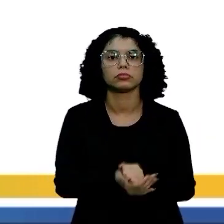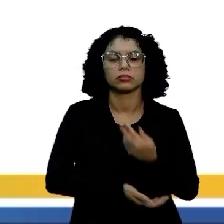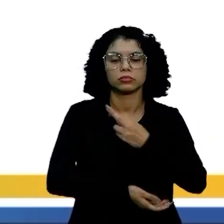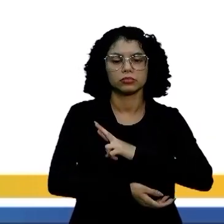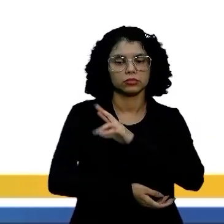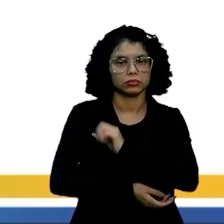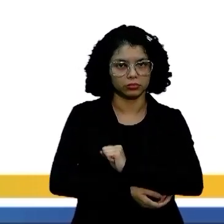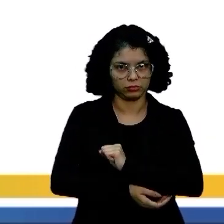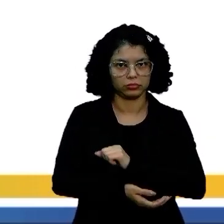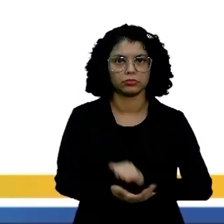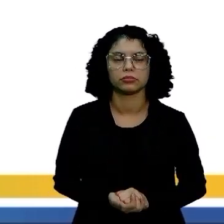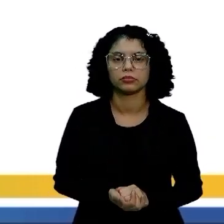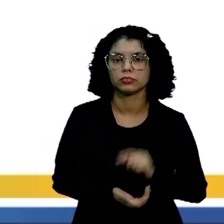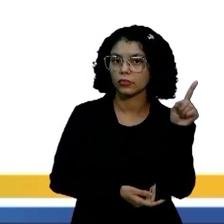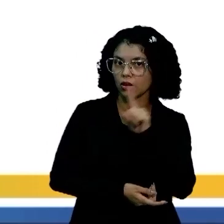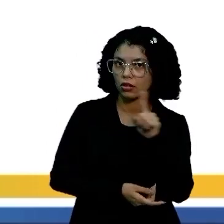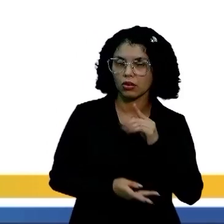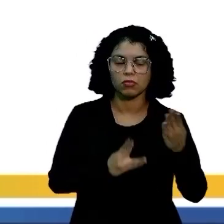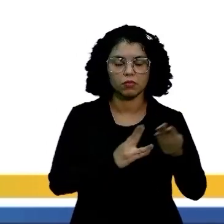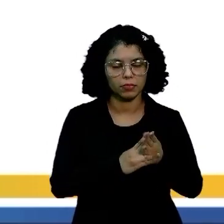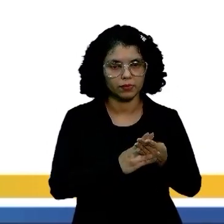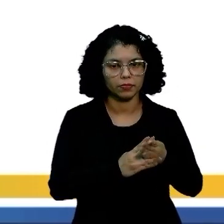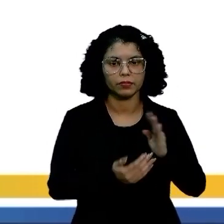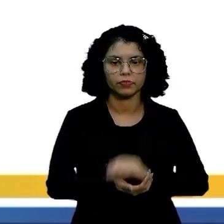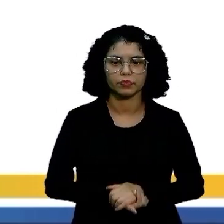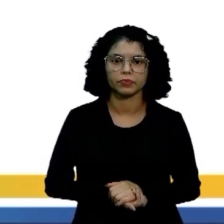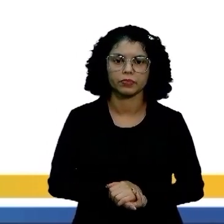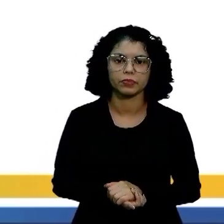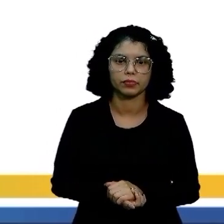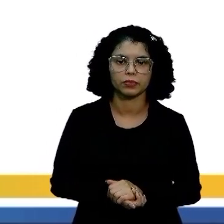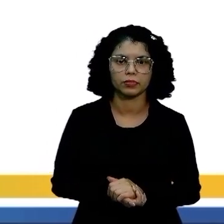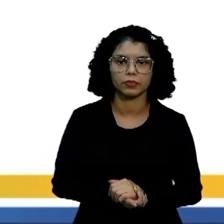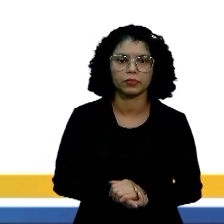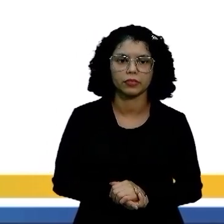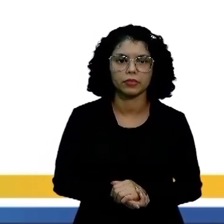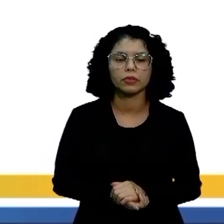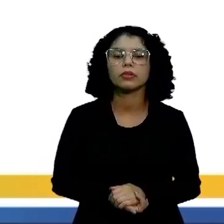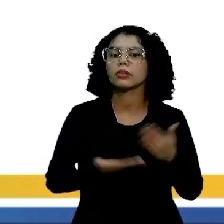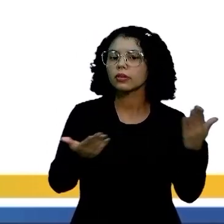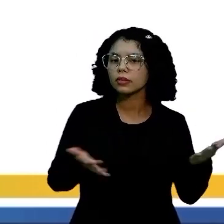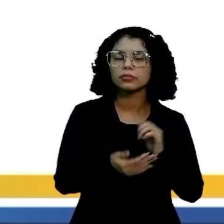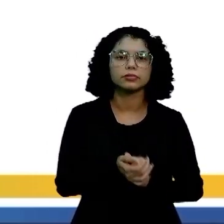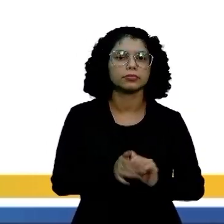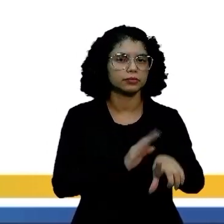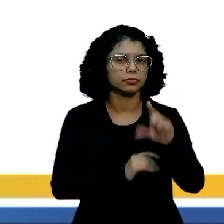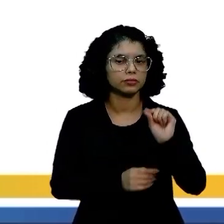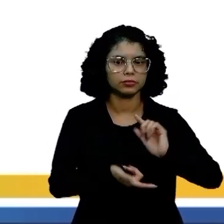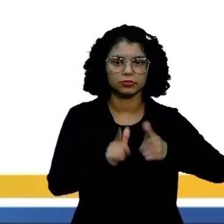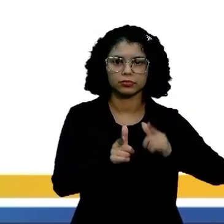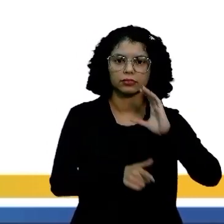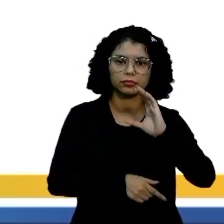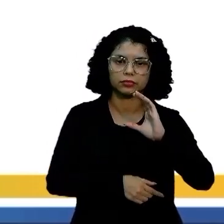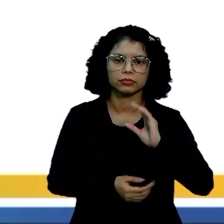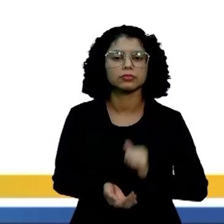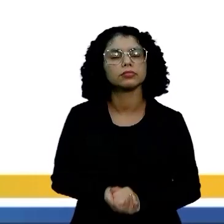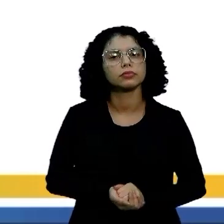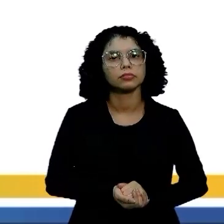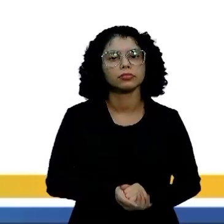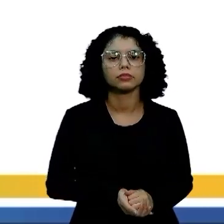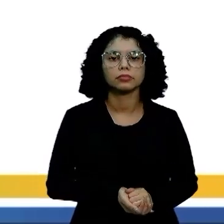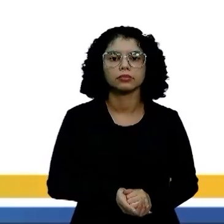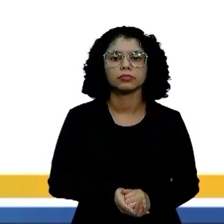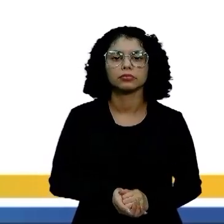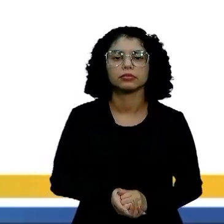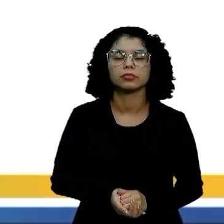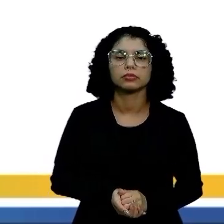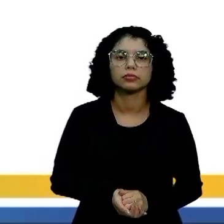romantismo, tá? E não do barroco. Vamos lá, e aí a gente tem a nossa letra C, a nossa resposta já